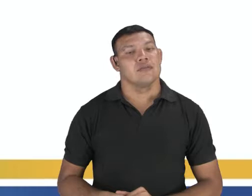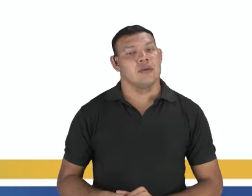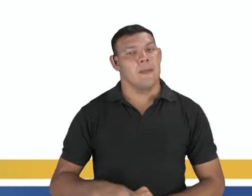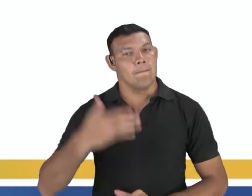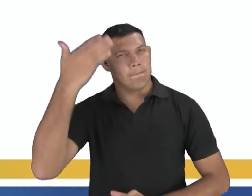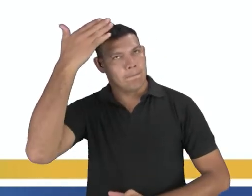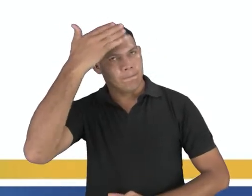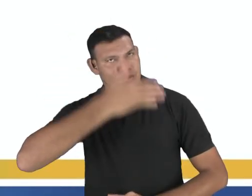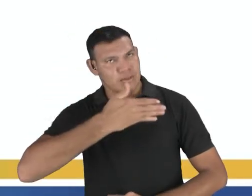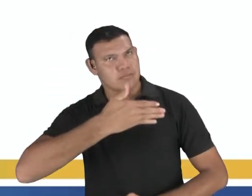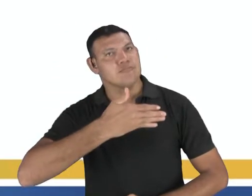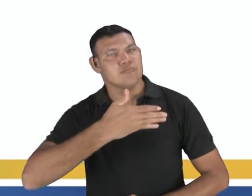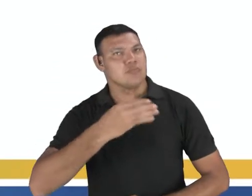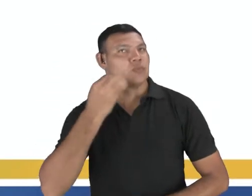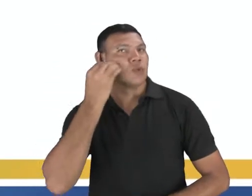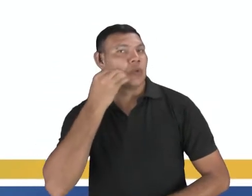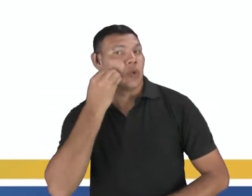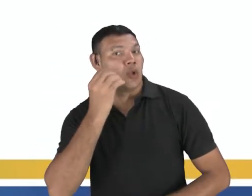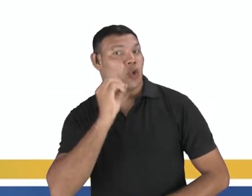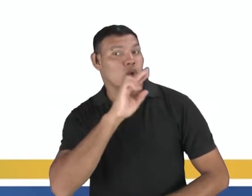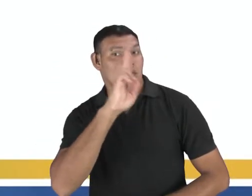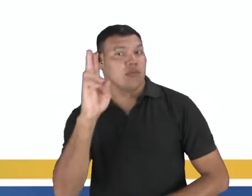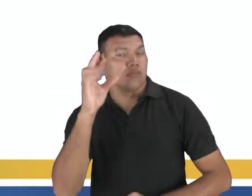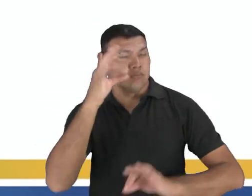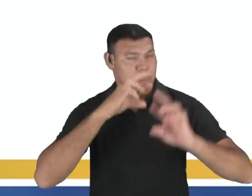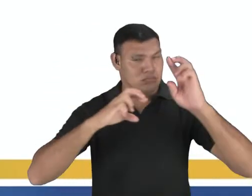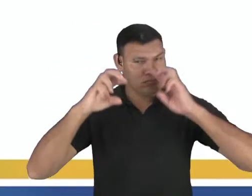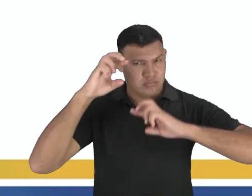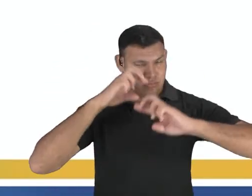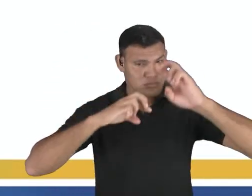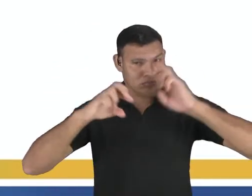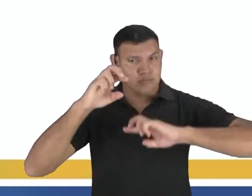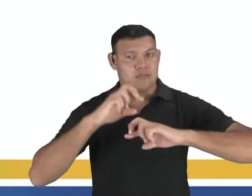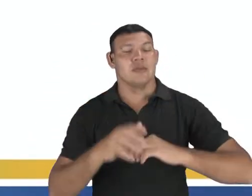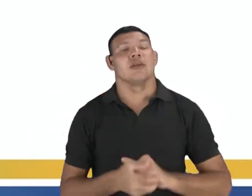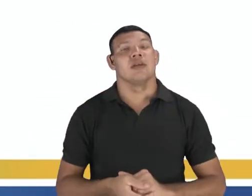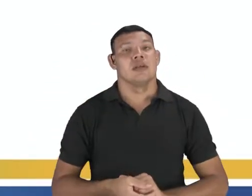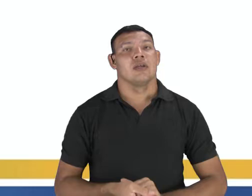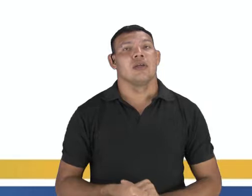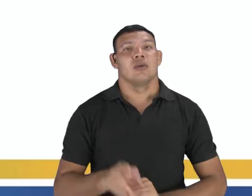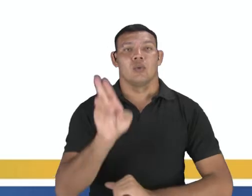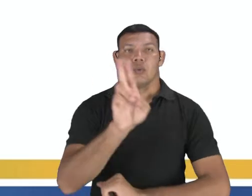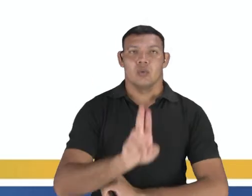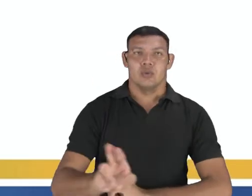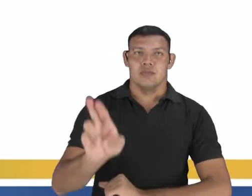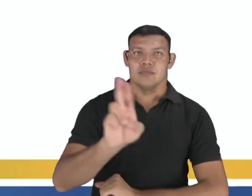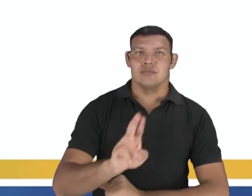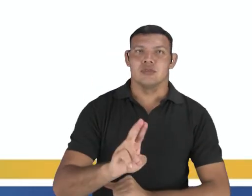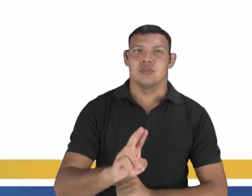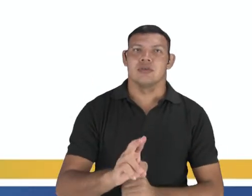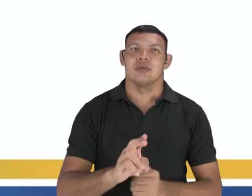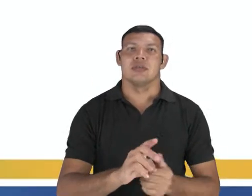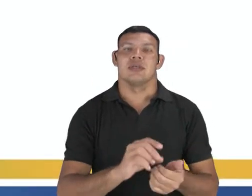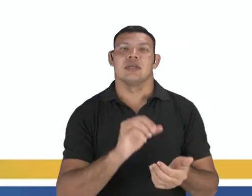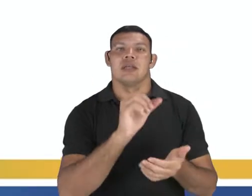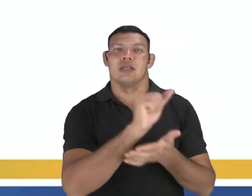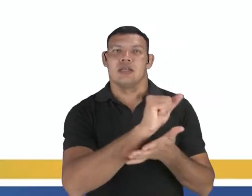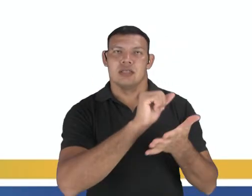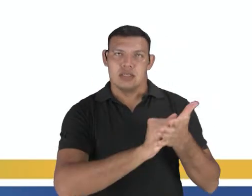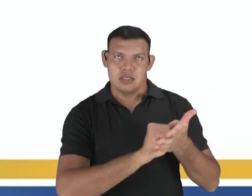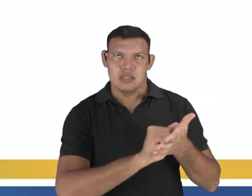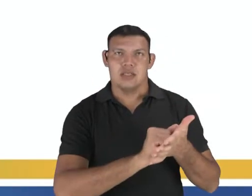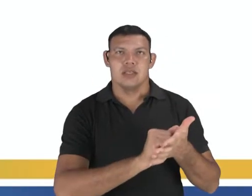pela experiência ou pela observação. Ele se fundamenta-se na documentação com dados que confirmam